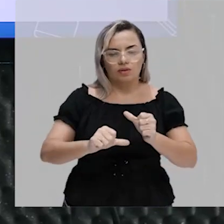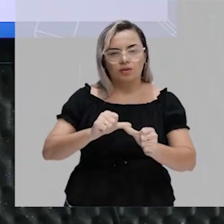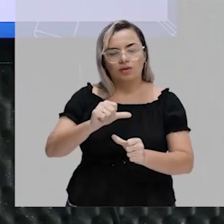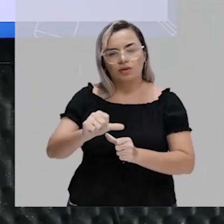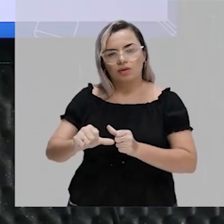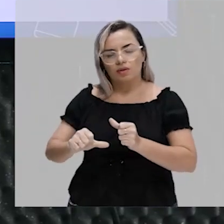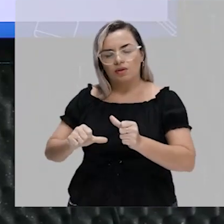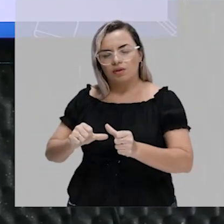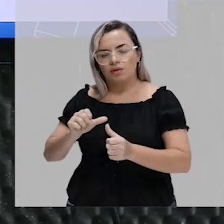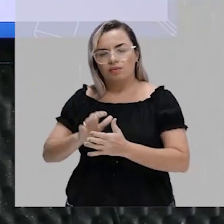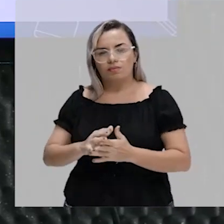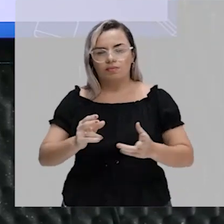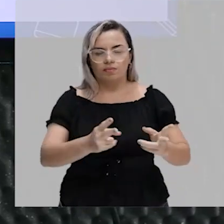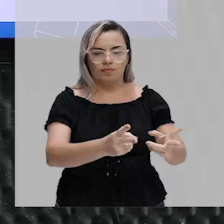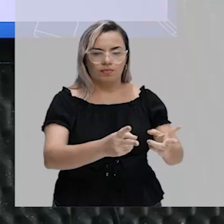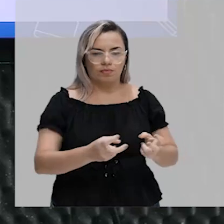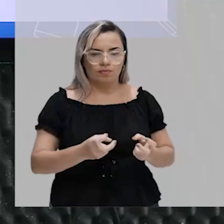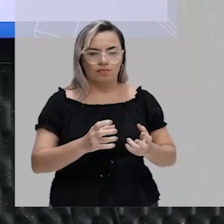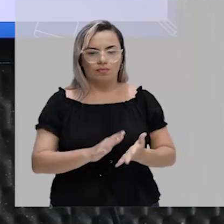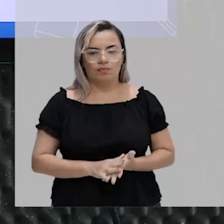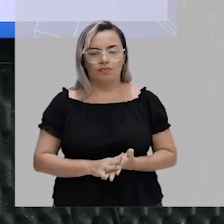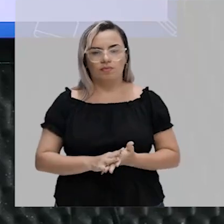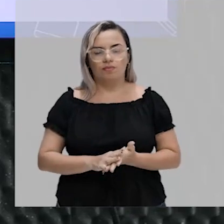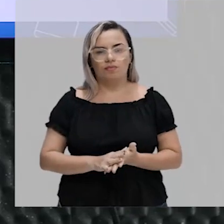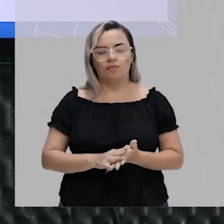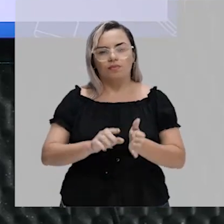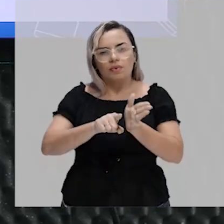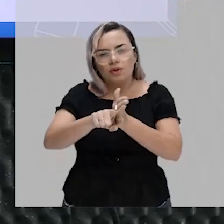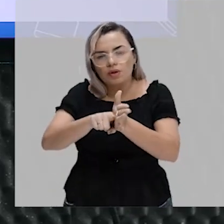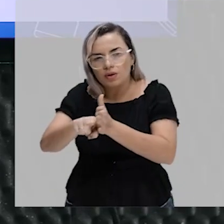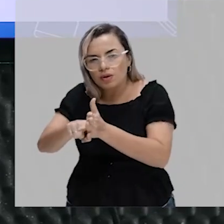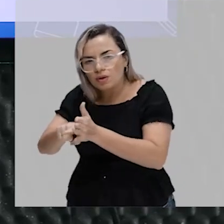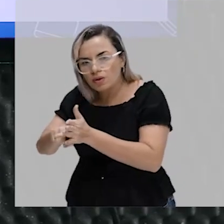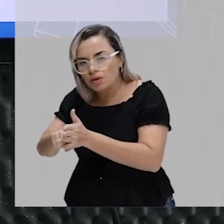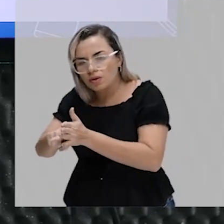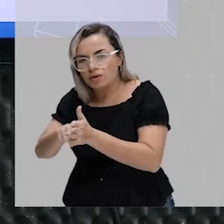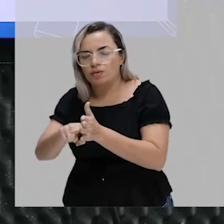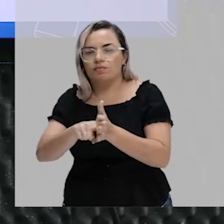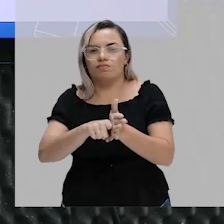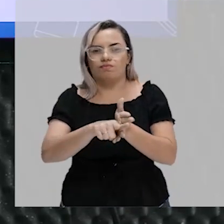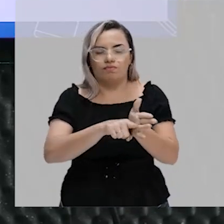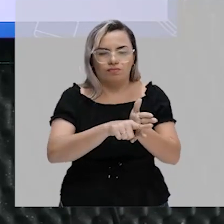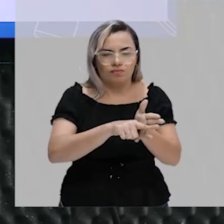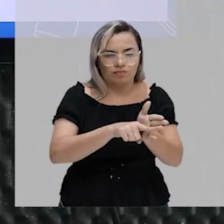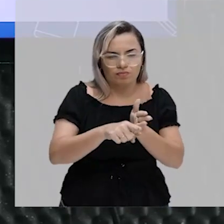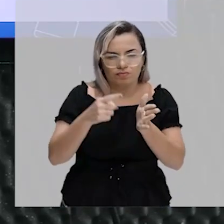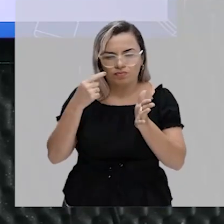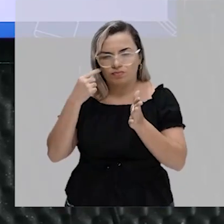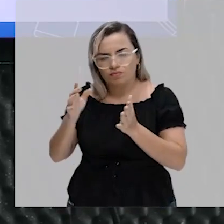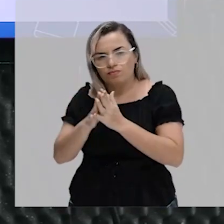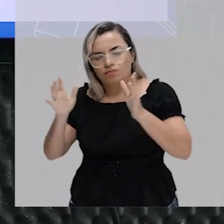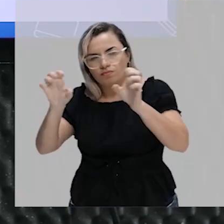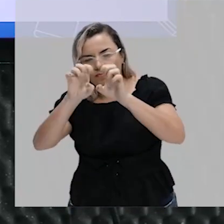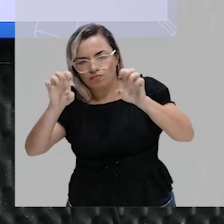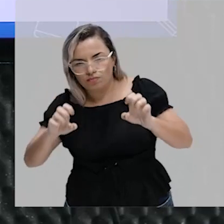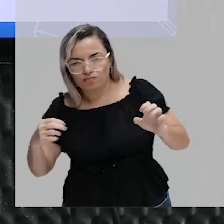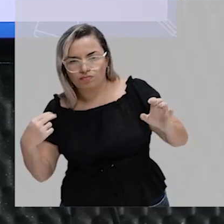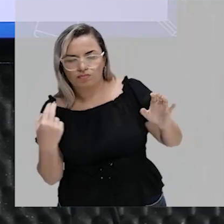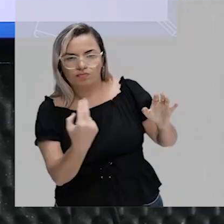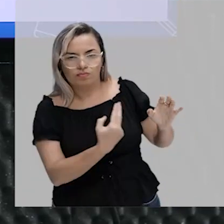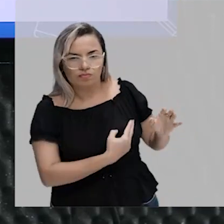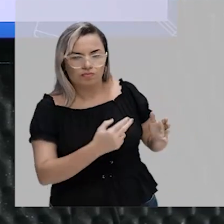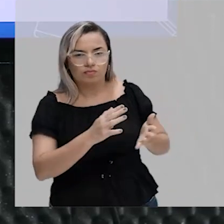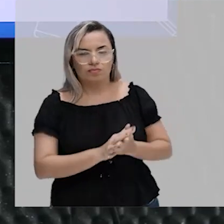foram percebidas pelos estudos que foram feitos aí na estrutura do nosso planeta. Nós temos